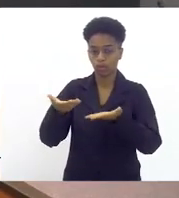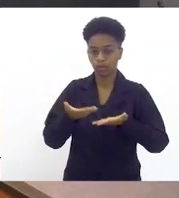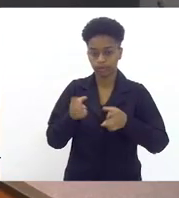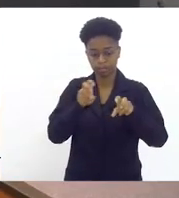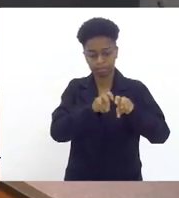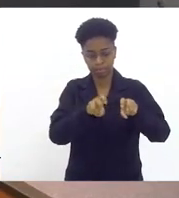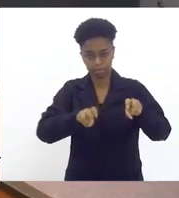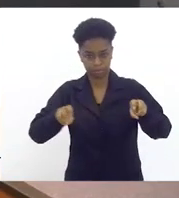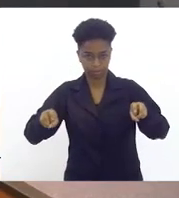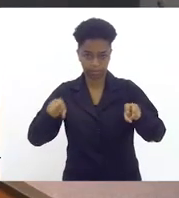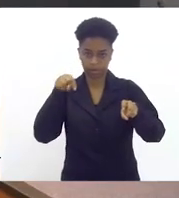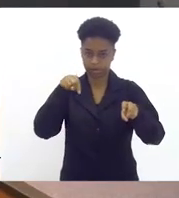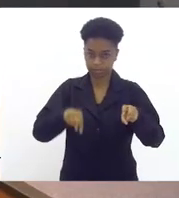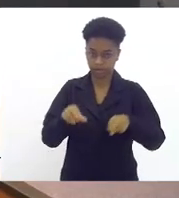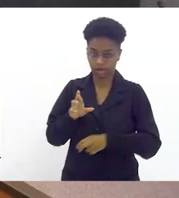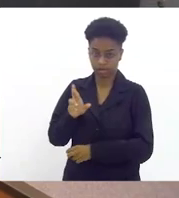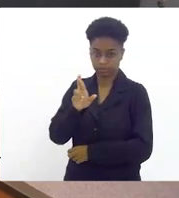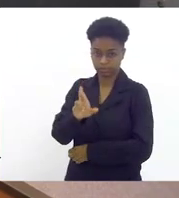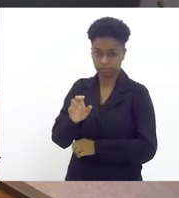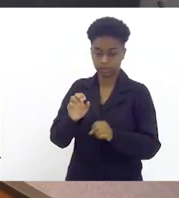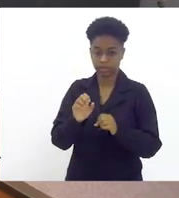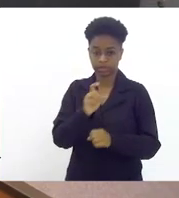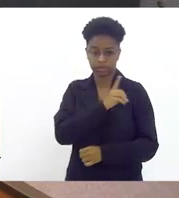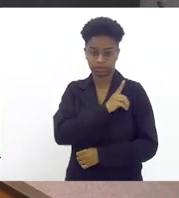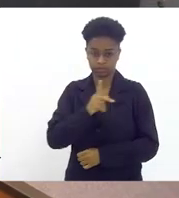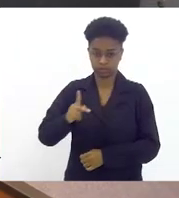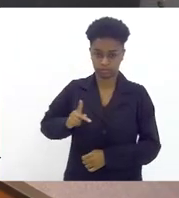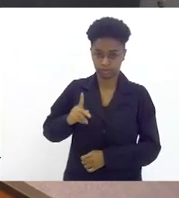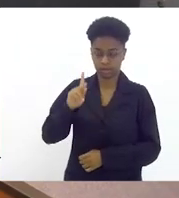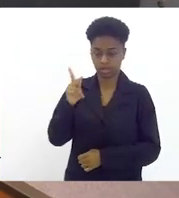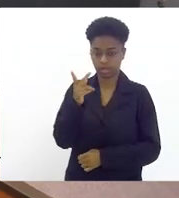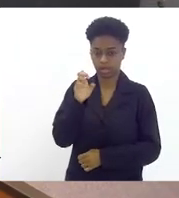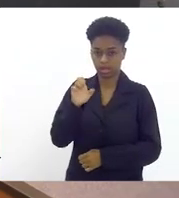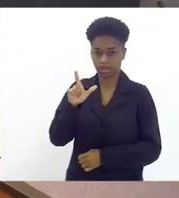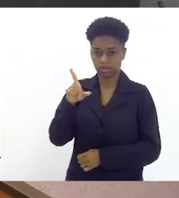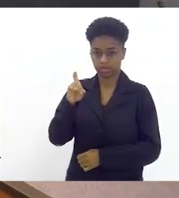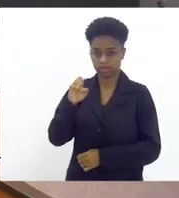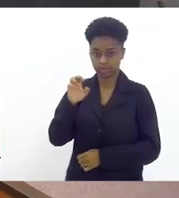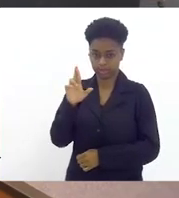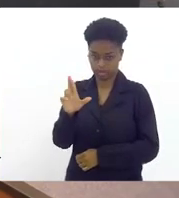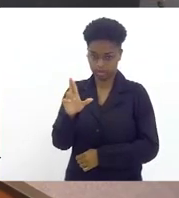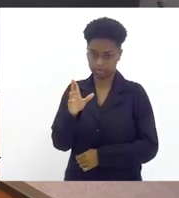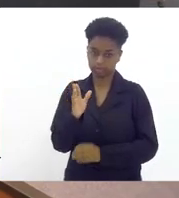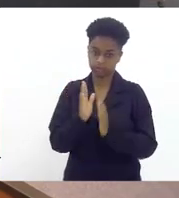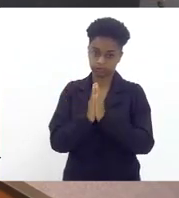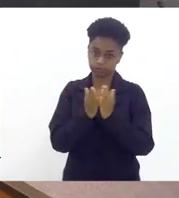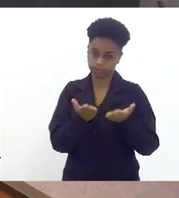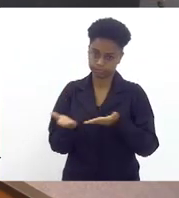compor a mesa o representante da Defensoria, doutor Helder José Campos, por gentileza.